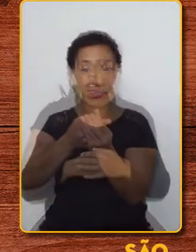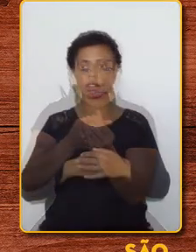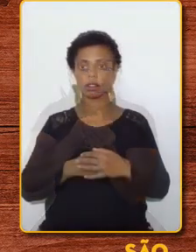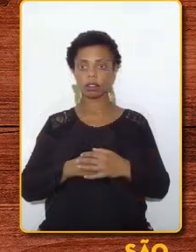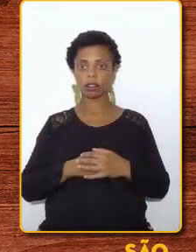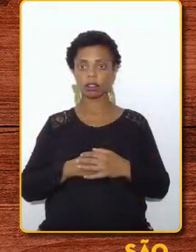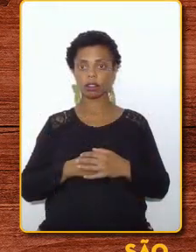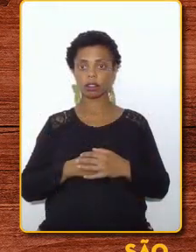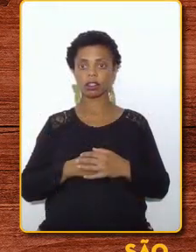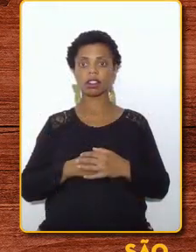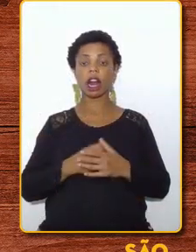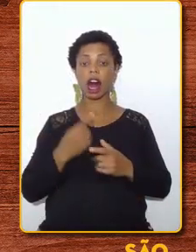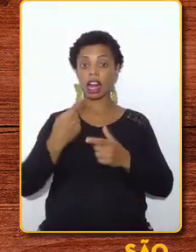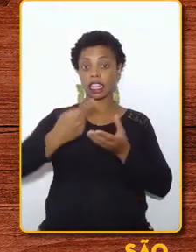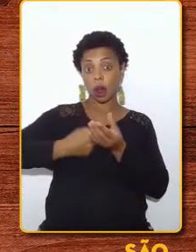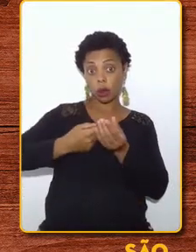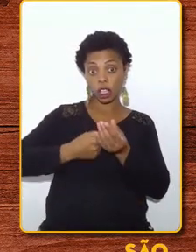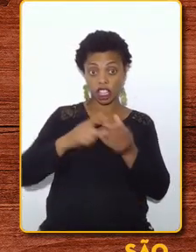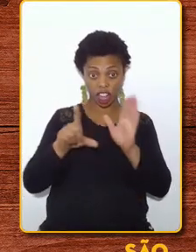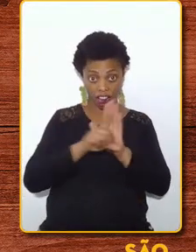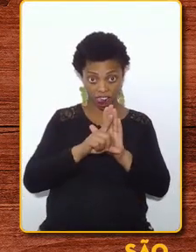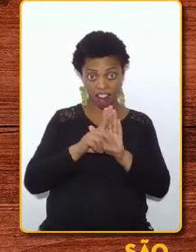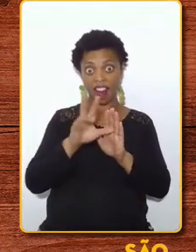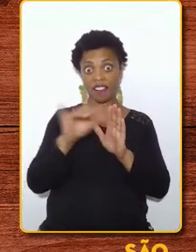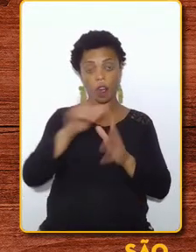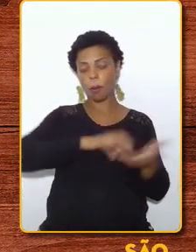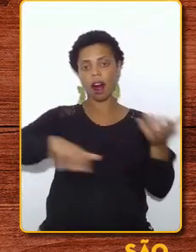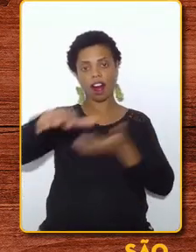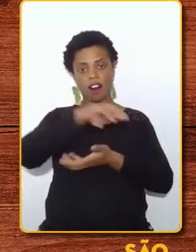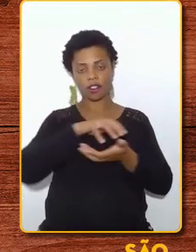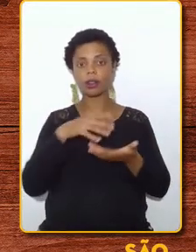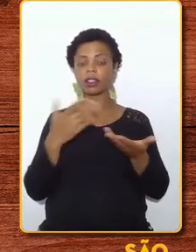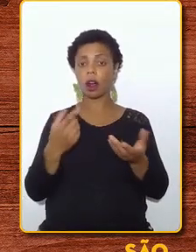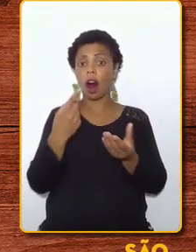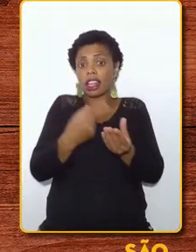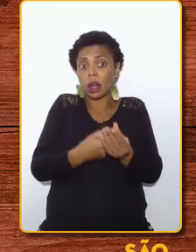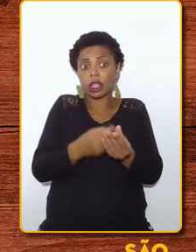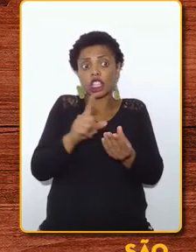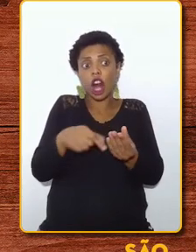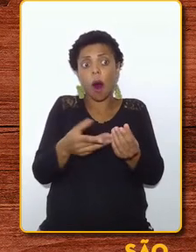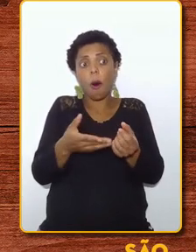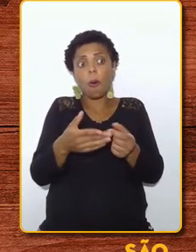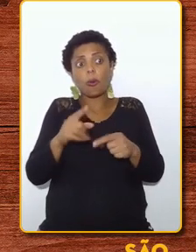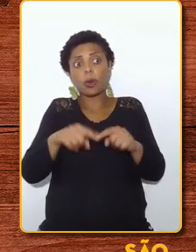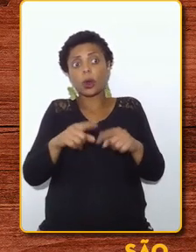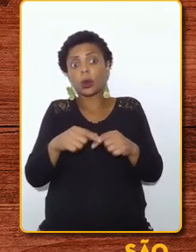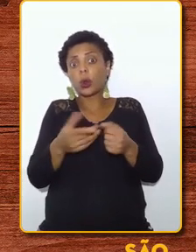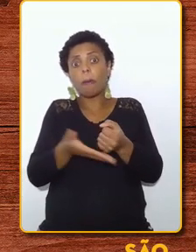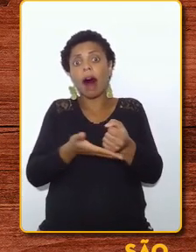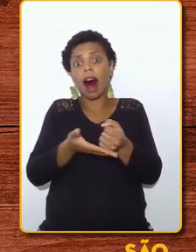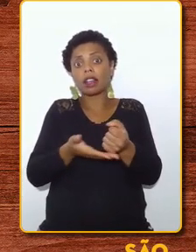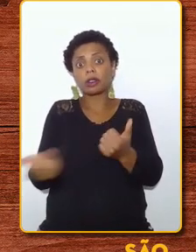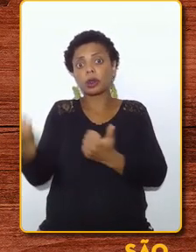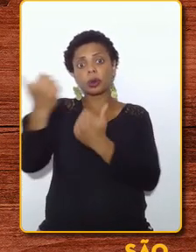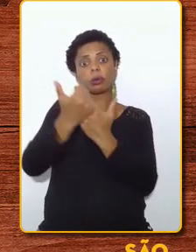É isso. Agora, a salsicha virou o produto básico de substituição.